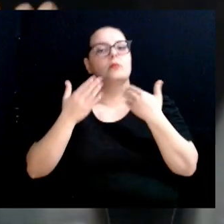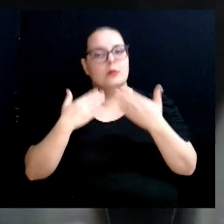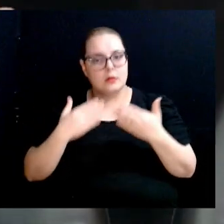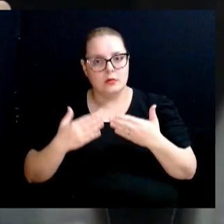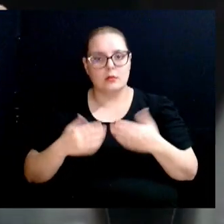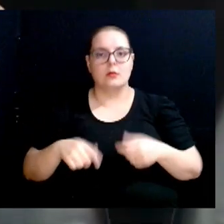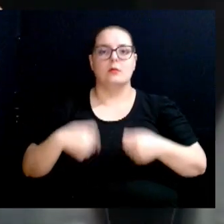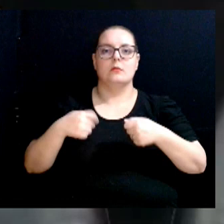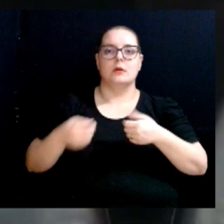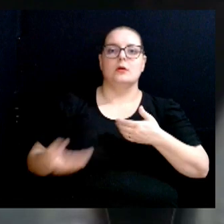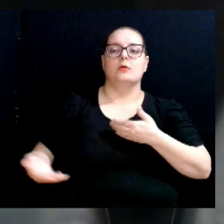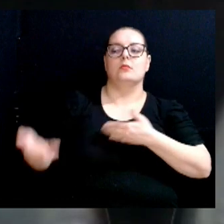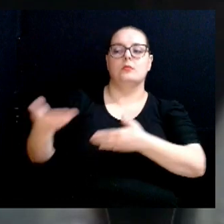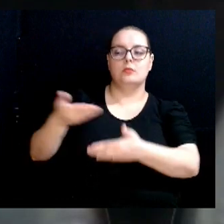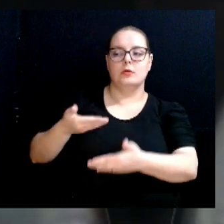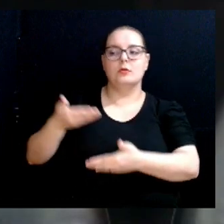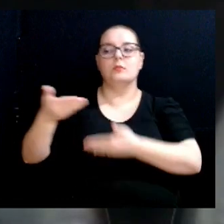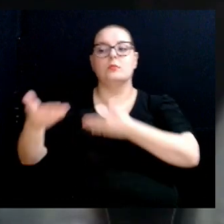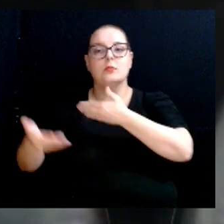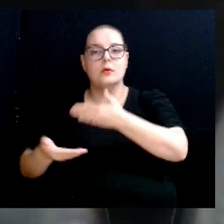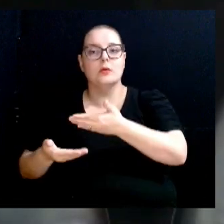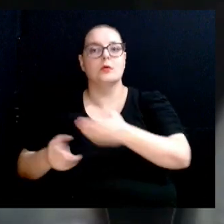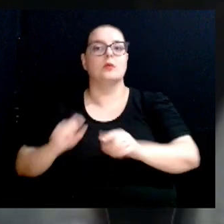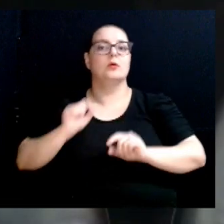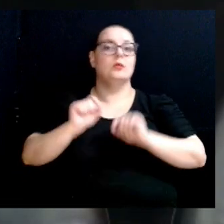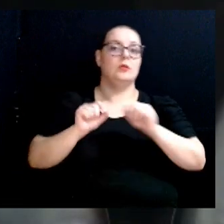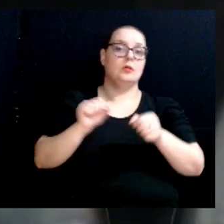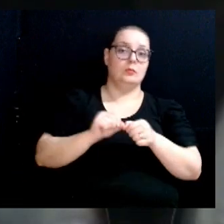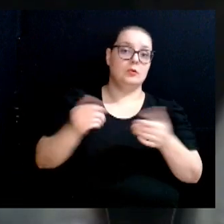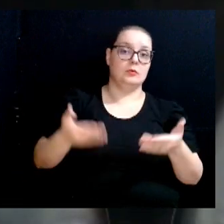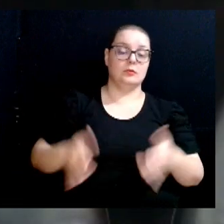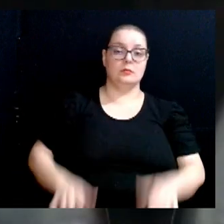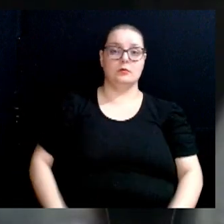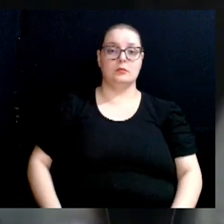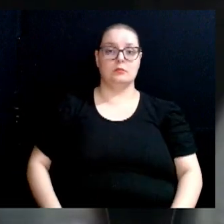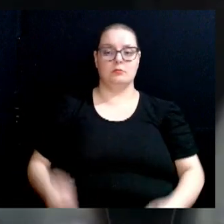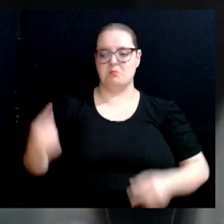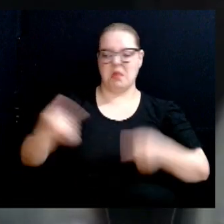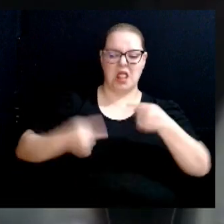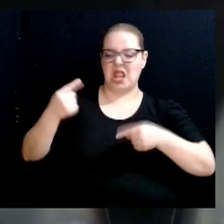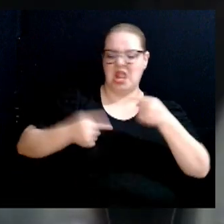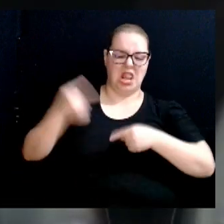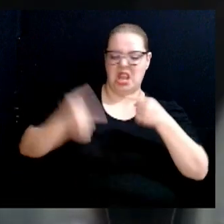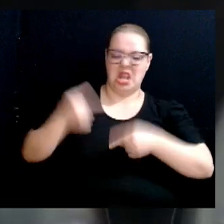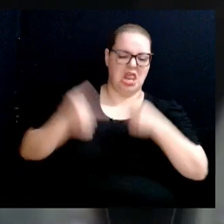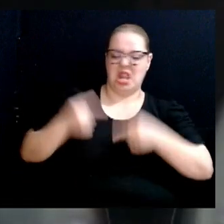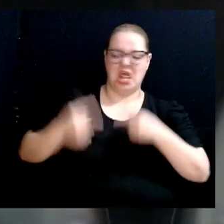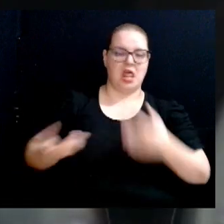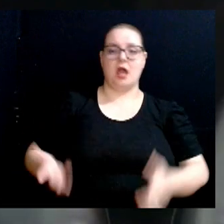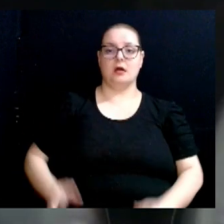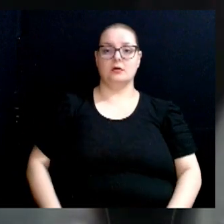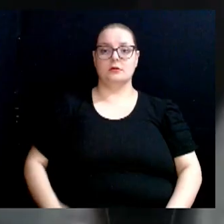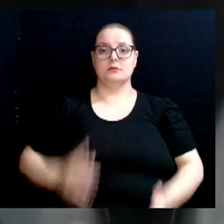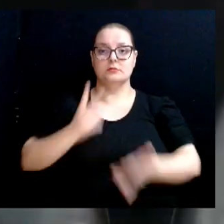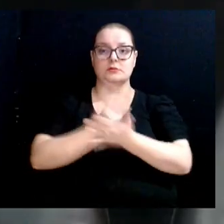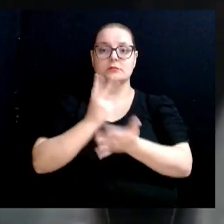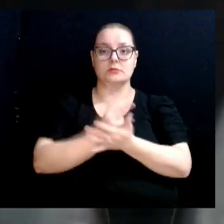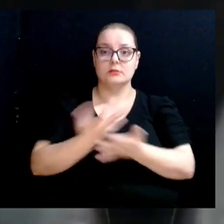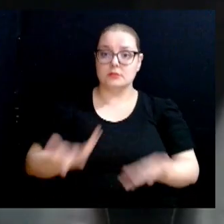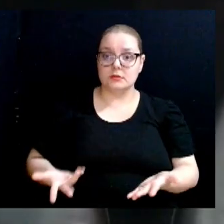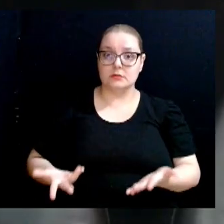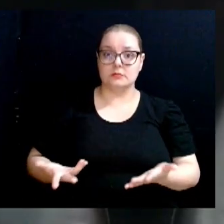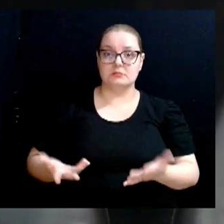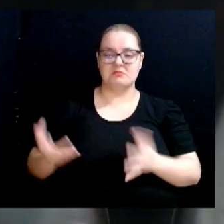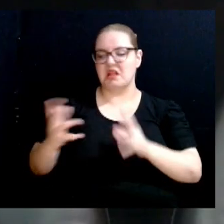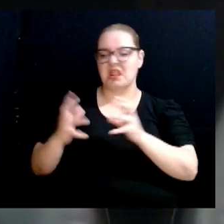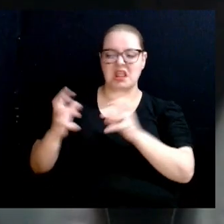Sim. O que a gente tem feito hoje é discutindo. O tempo todo, a gente só discute. Discutir eu defender meu